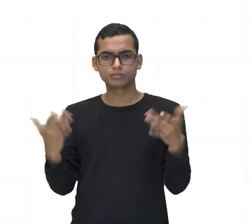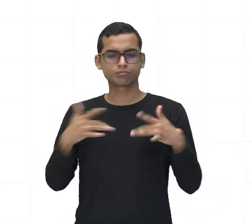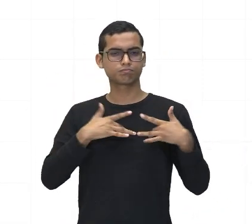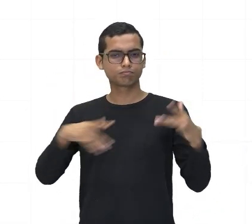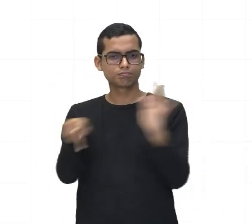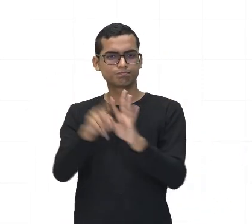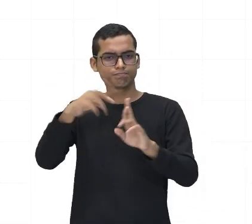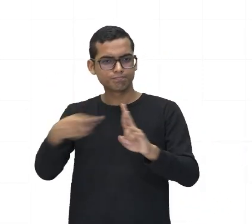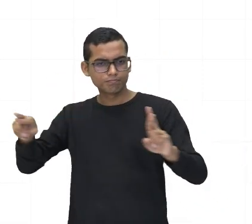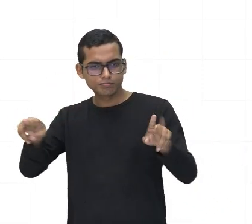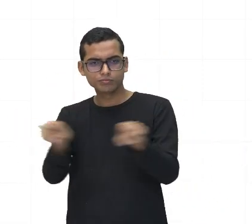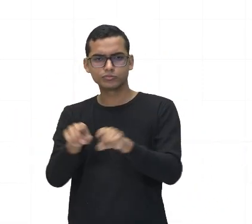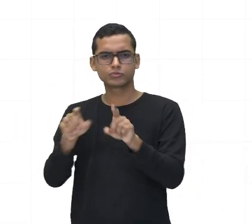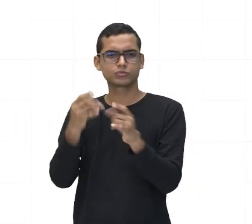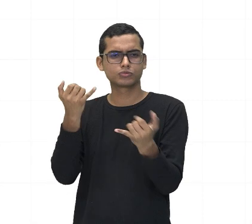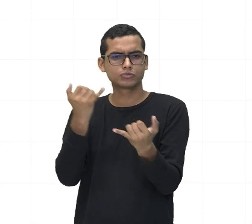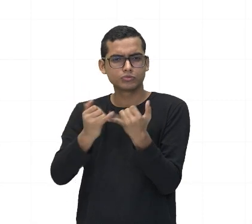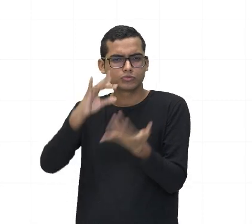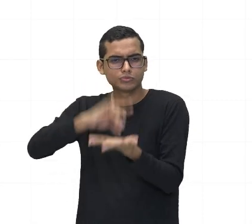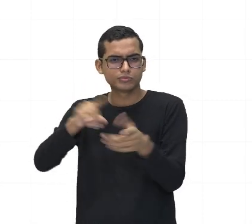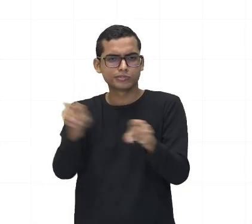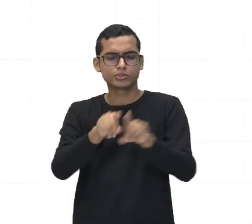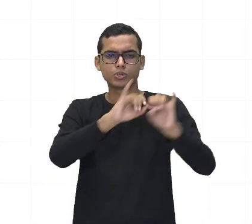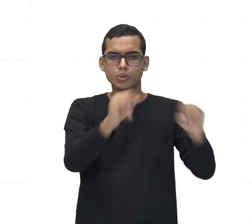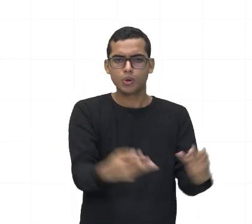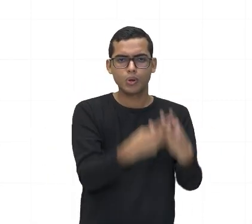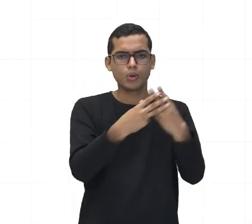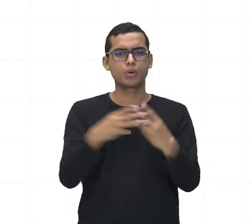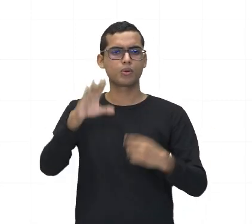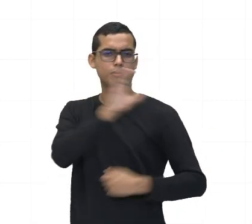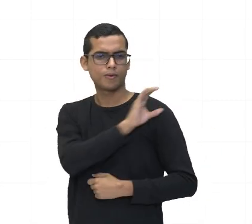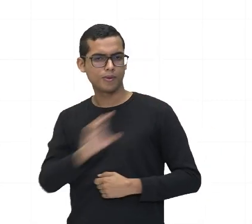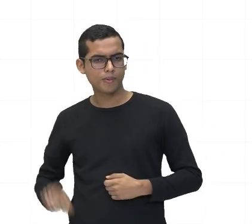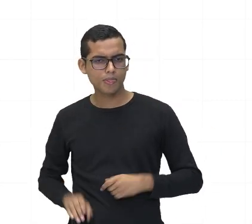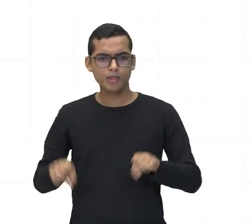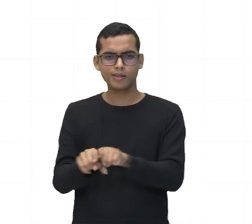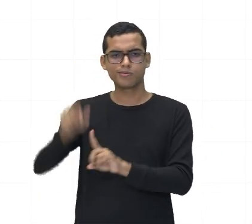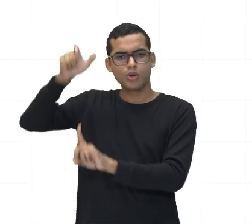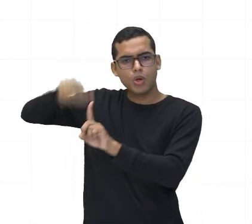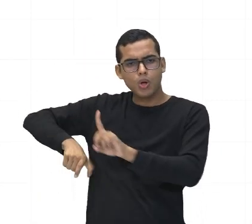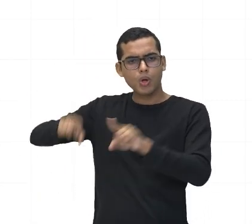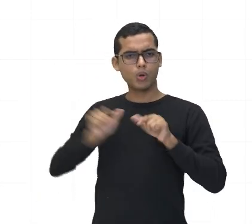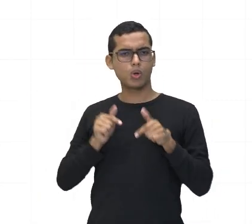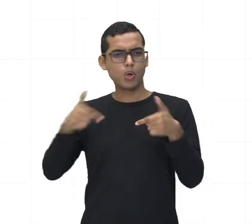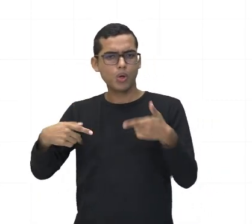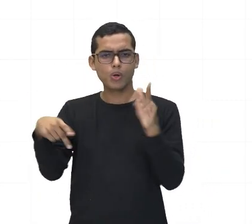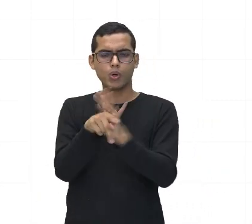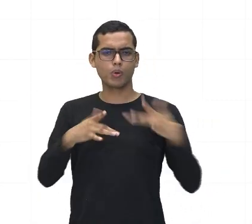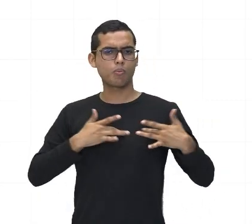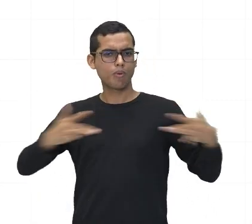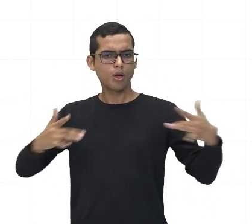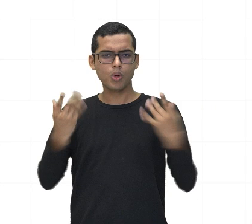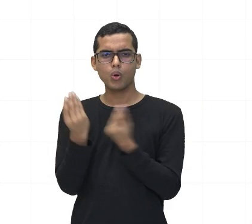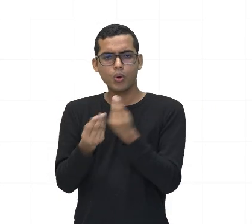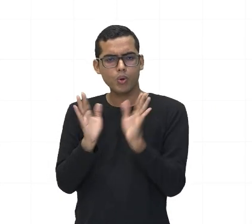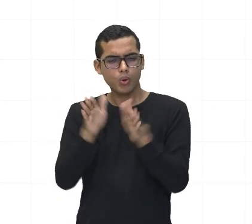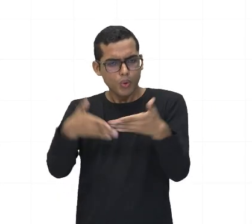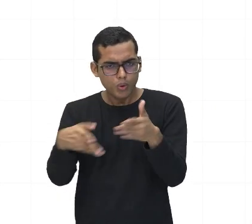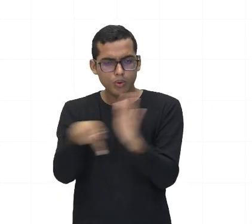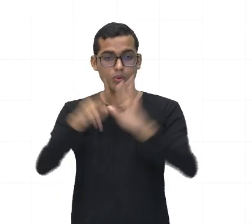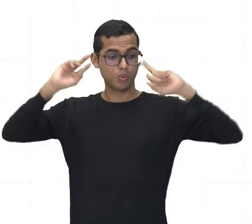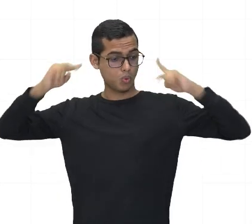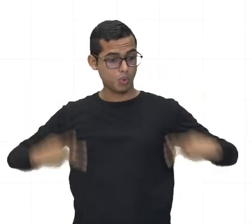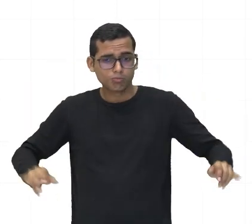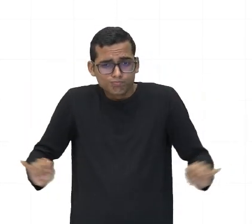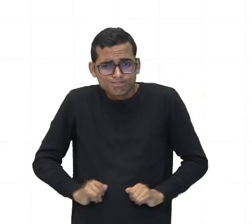própria solidariedade divina. O Deus bíblico é aquele que se move misericordioso em direção ao humano